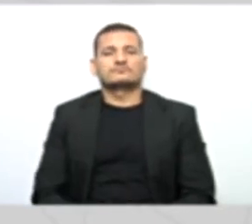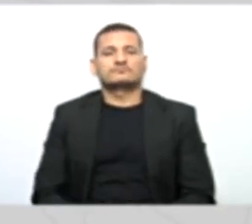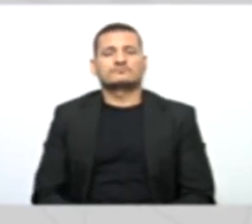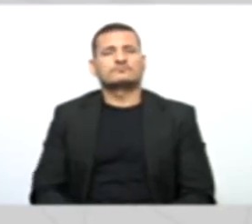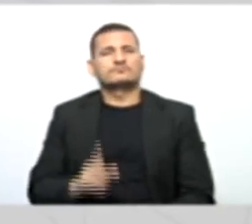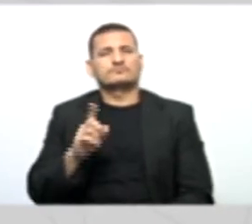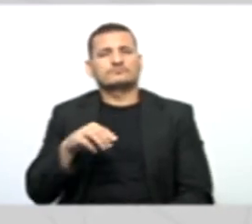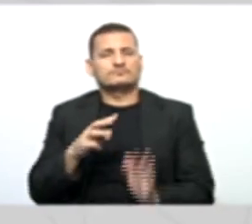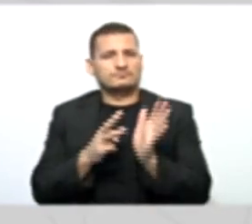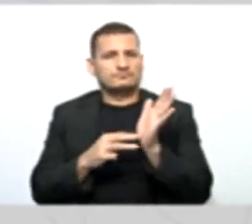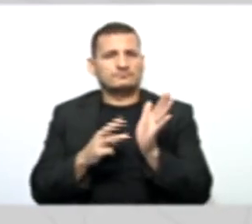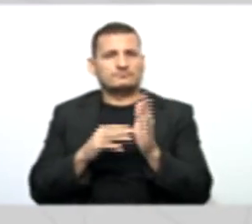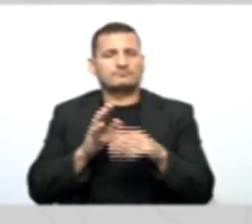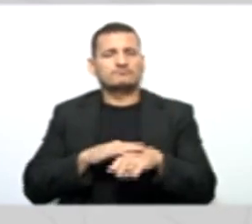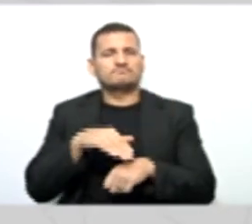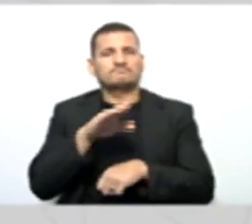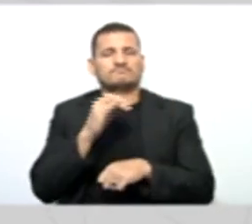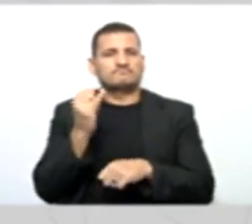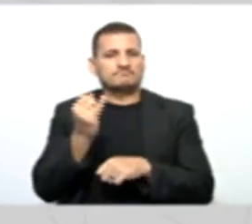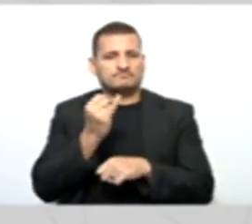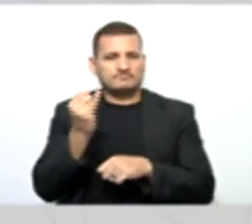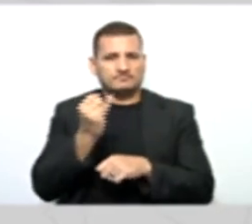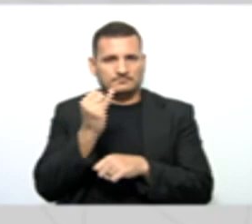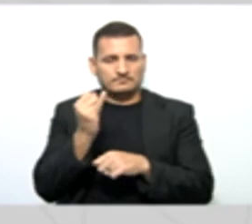mais importante